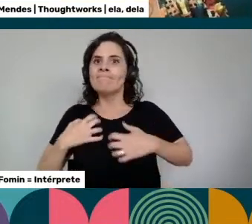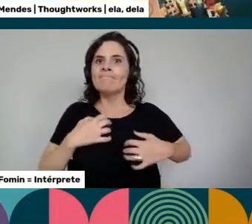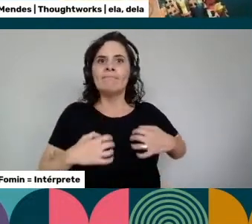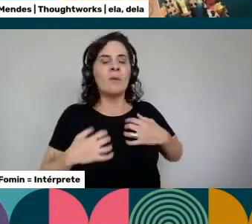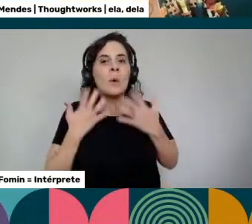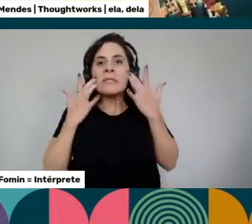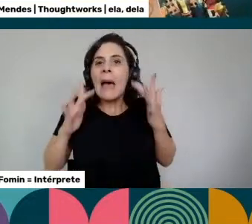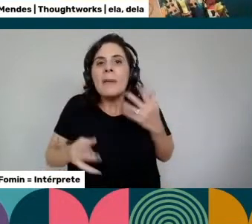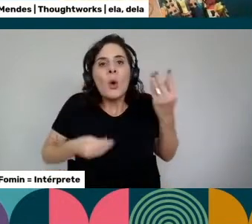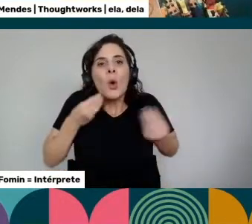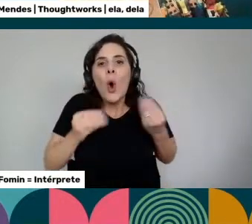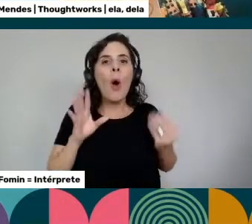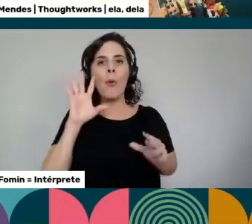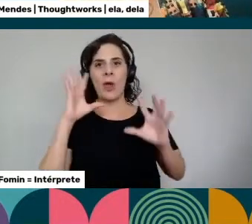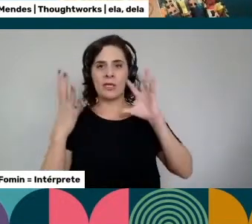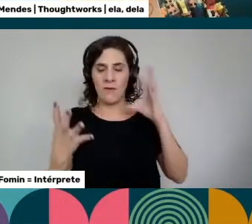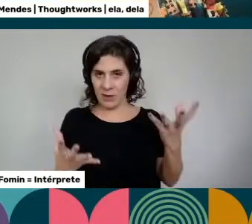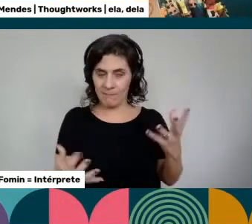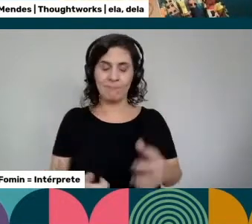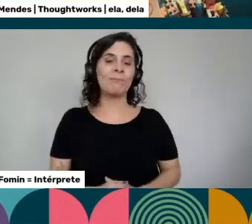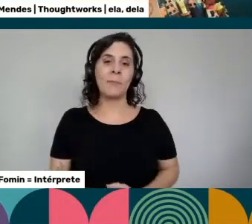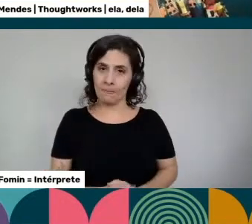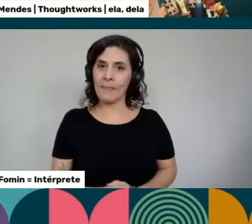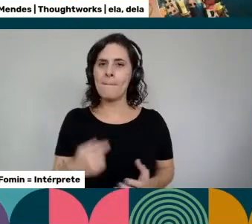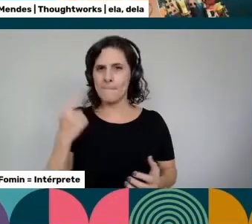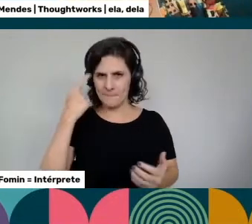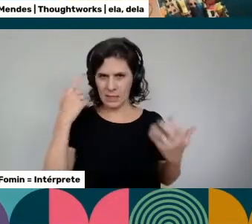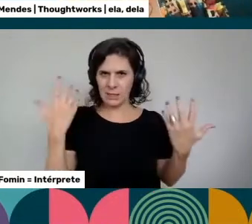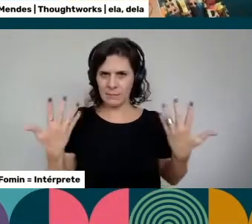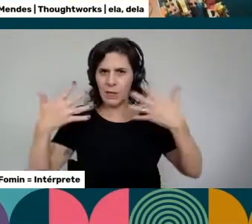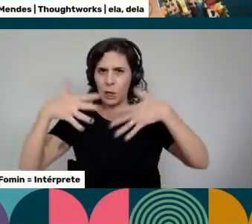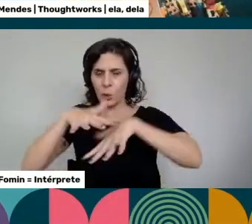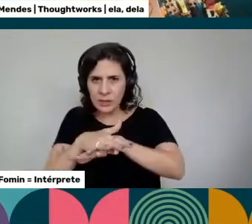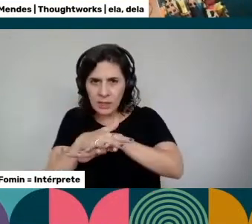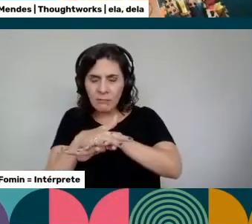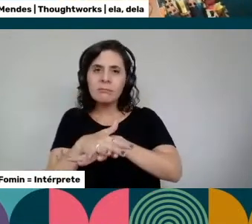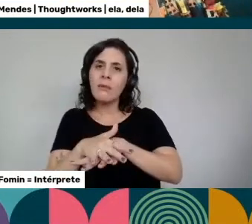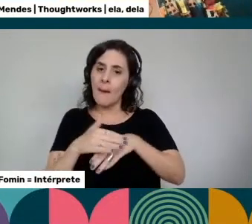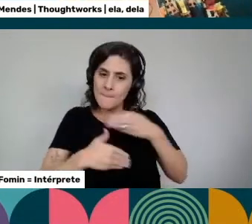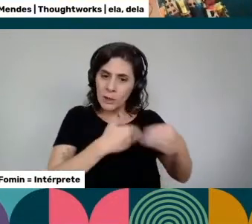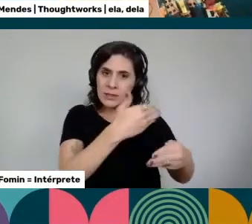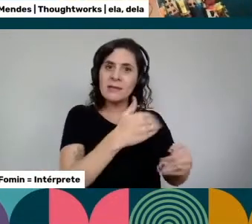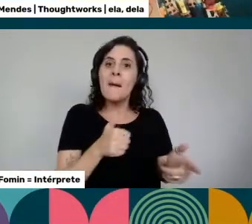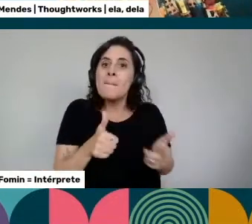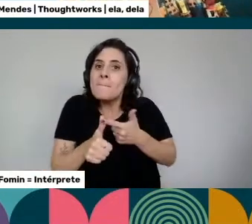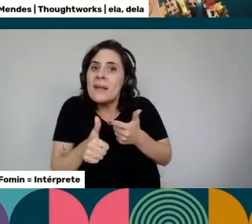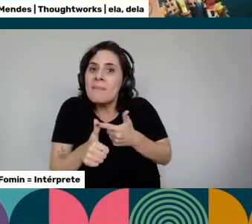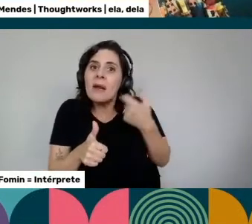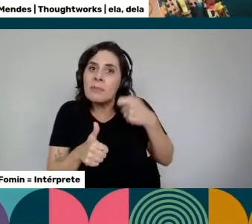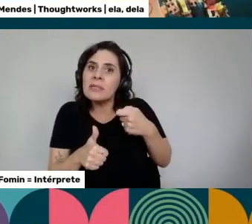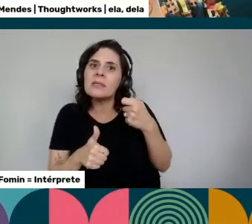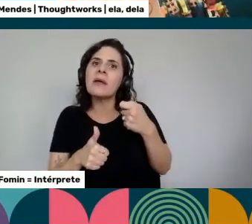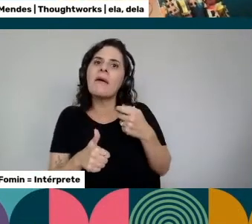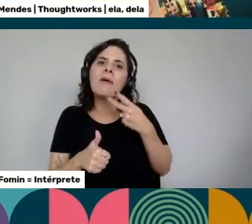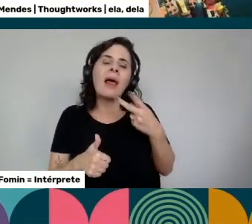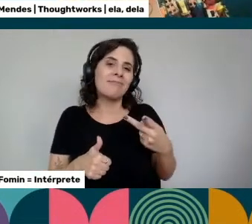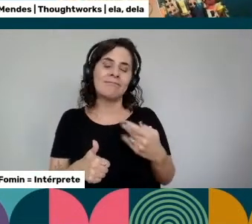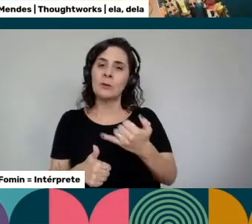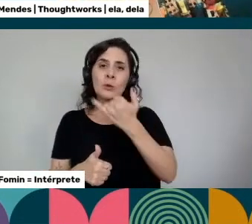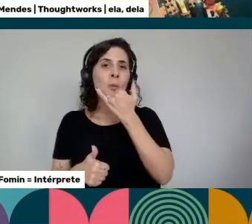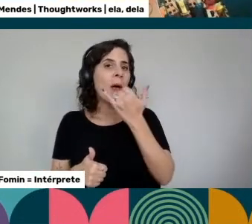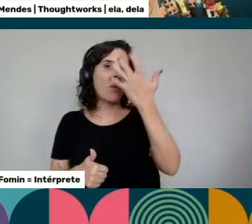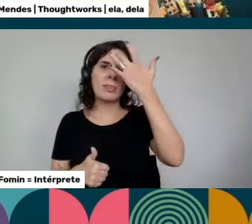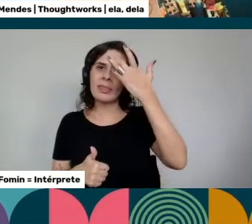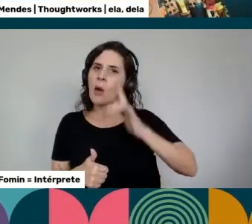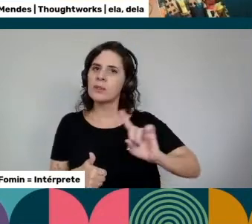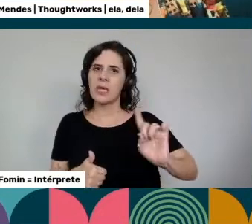fala dessa inclusão, desse processo, o primeiro ponto de partida é assumir que a gente não sabe, nem de um lado de cá, nem do